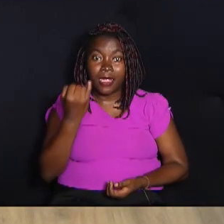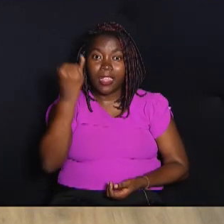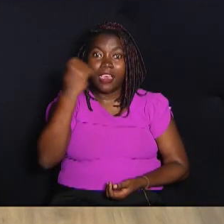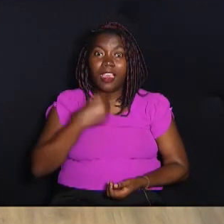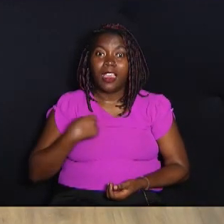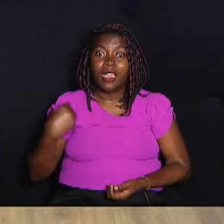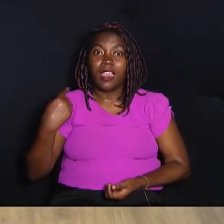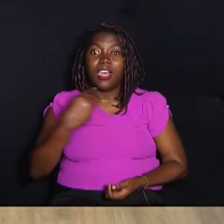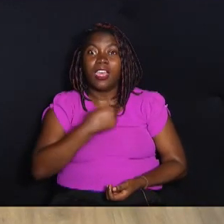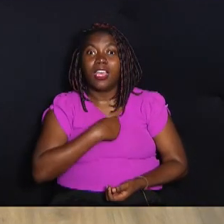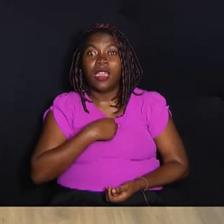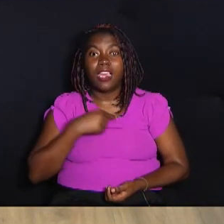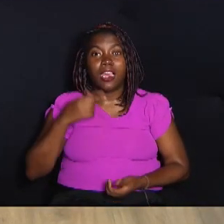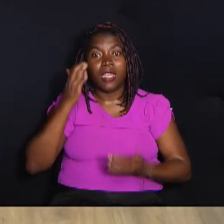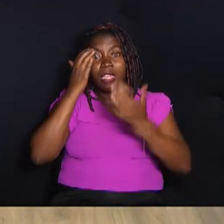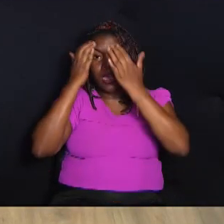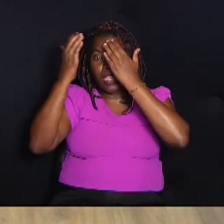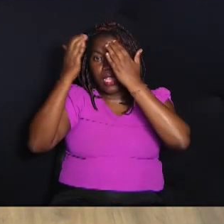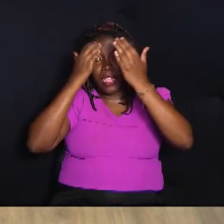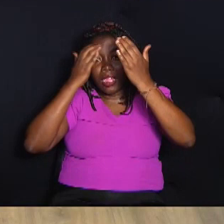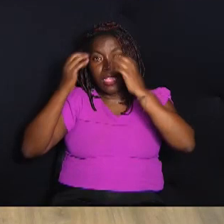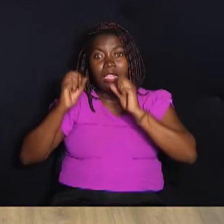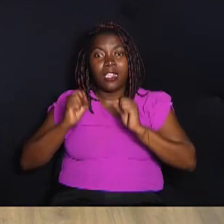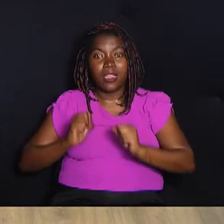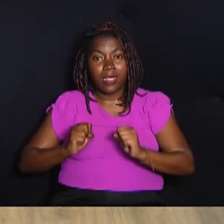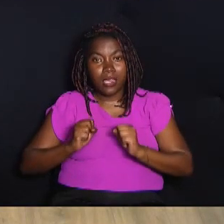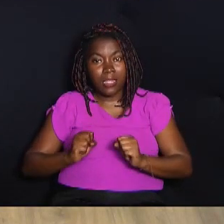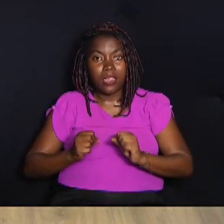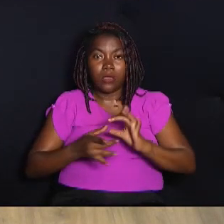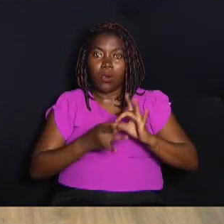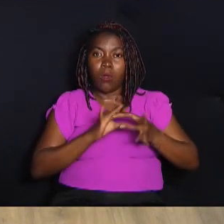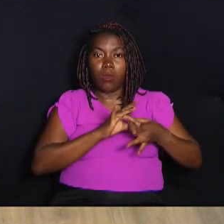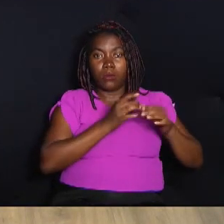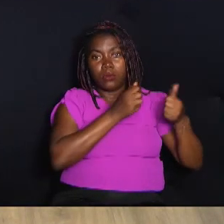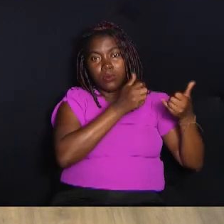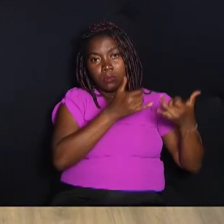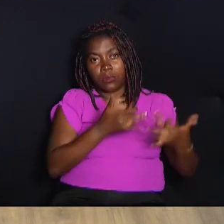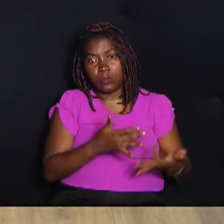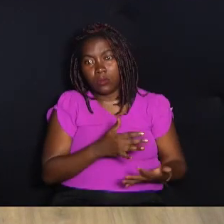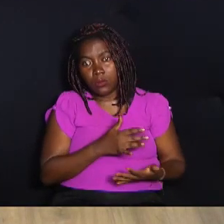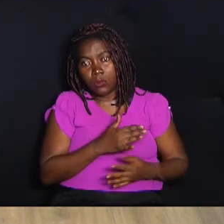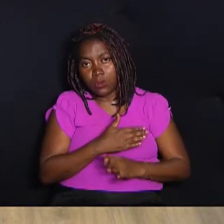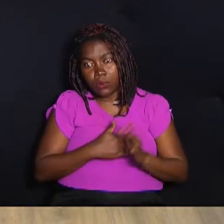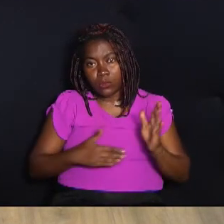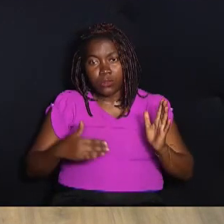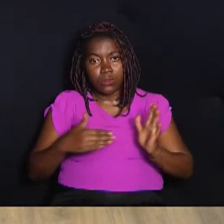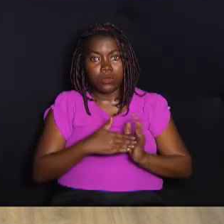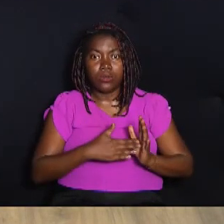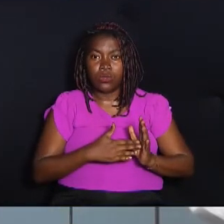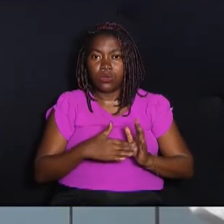e a Lucimária, ela pode contextualizar isso aí, que todas